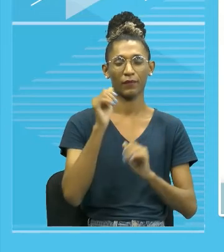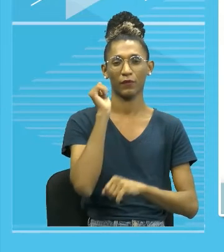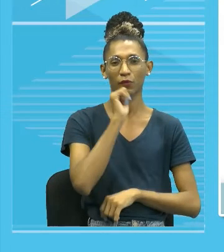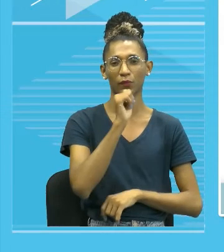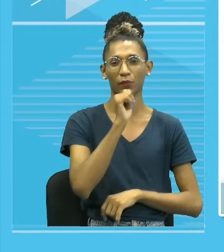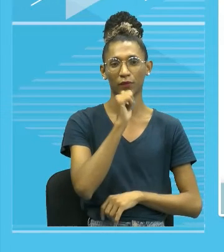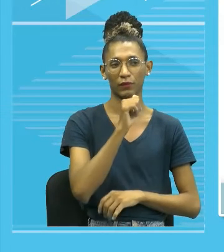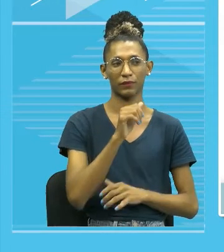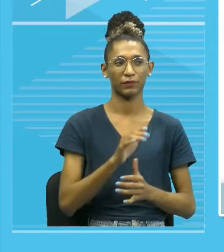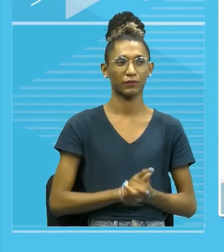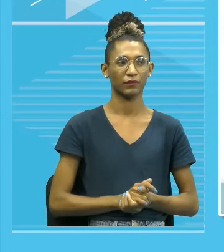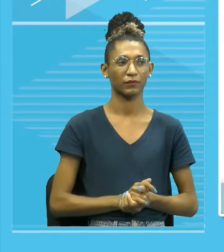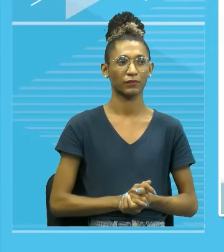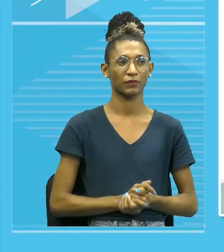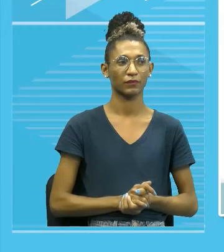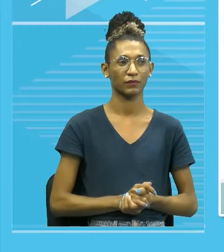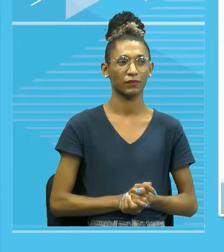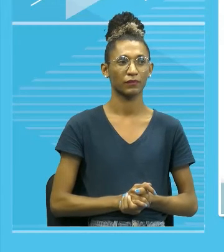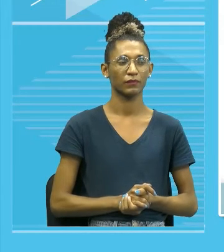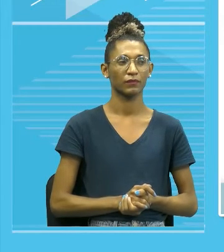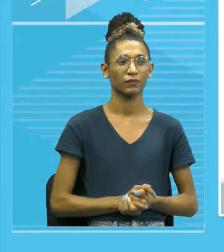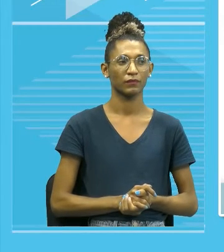na biblioteca